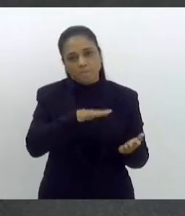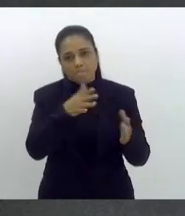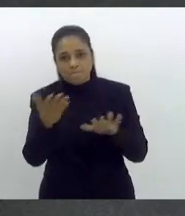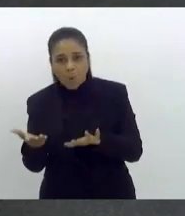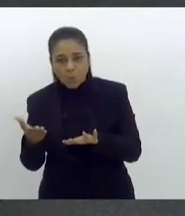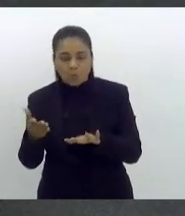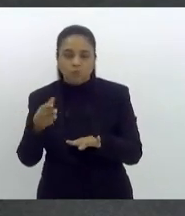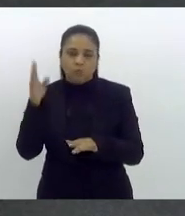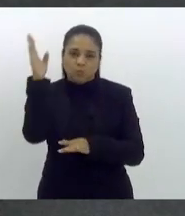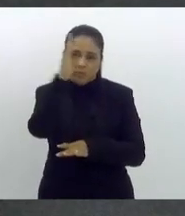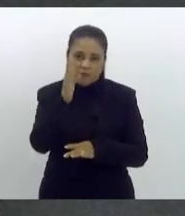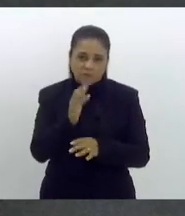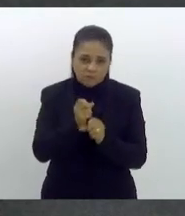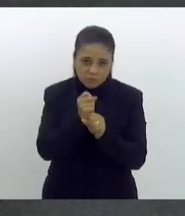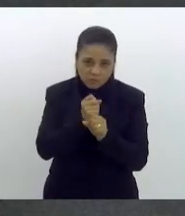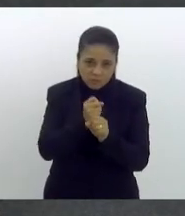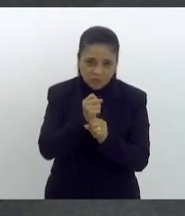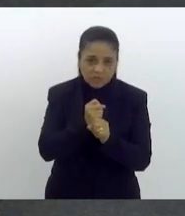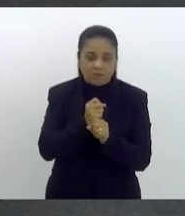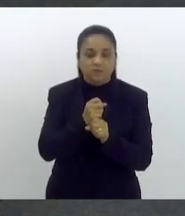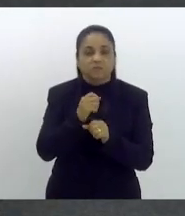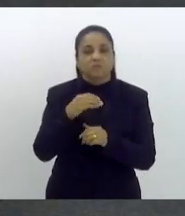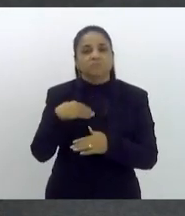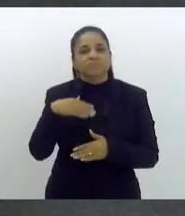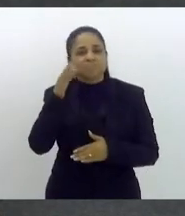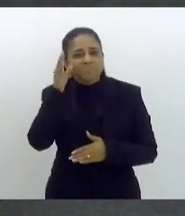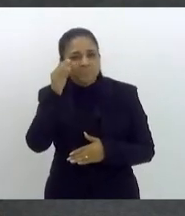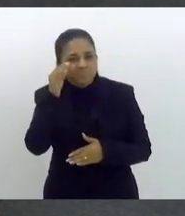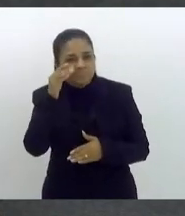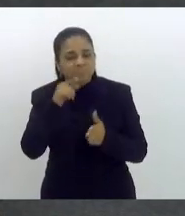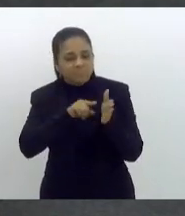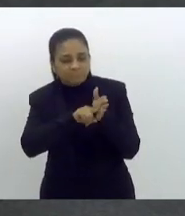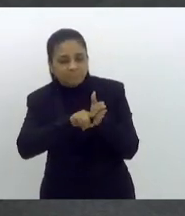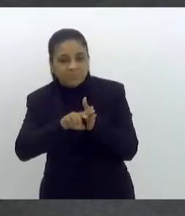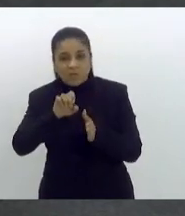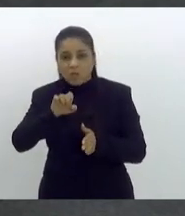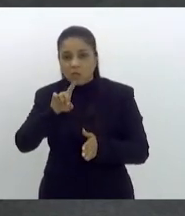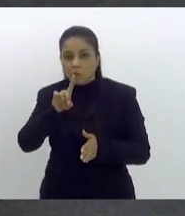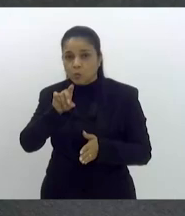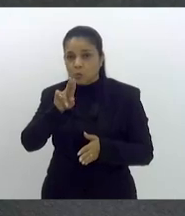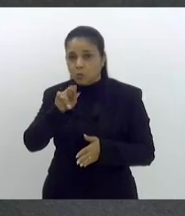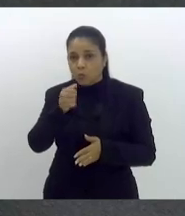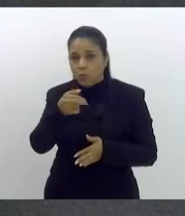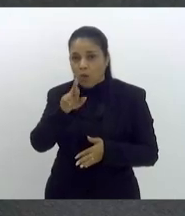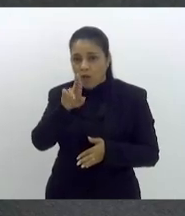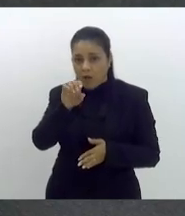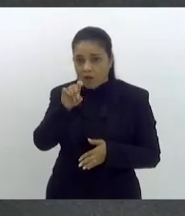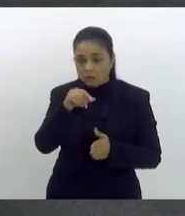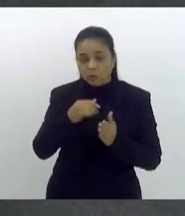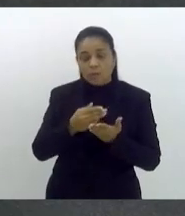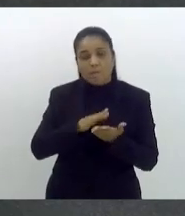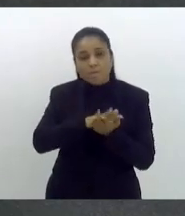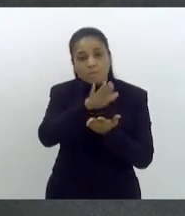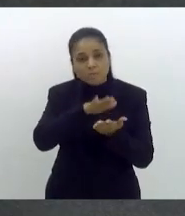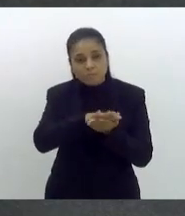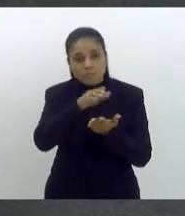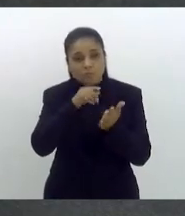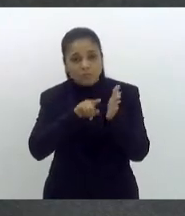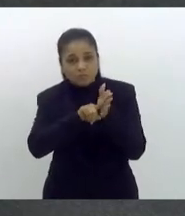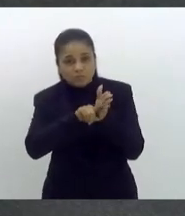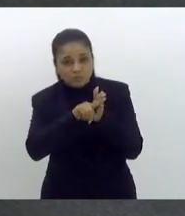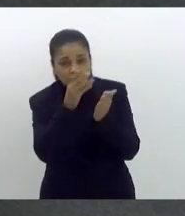pesquisador Observatório brasileiro de hábitos alimentares Eduardo Nilson publicou os resultados no estudo inédito